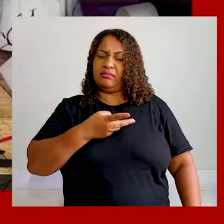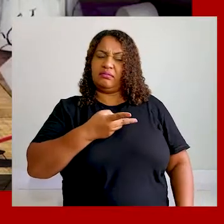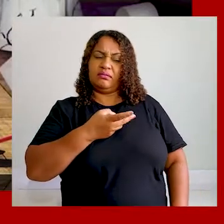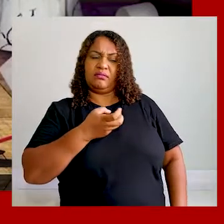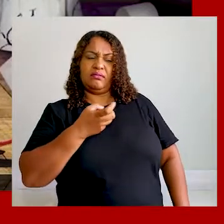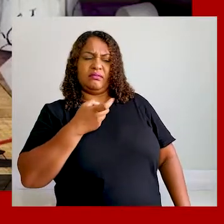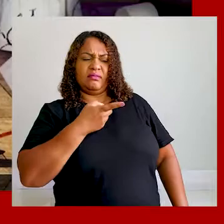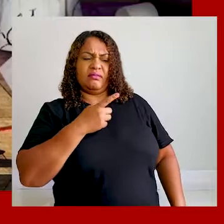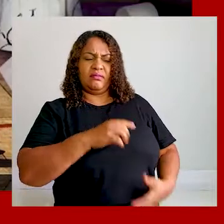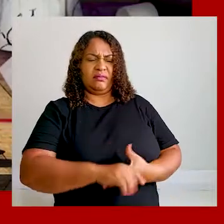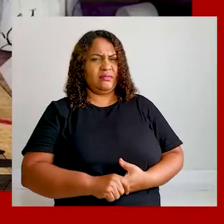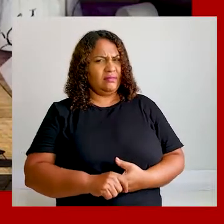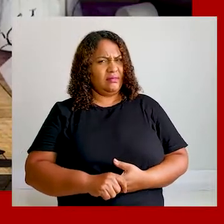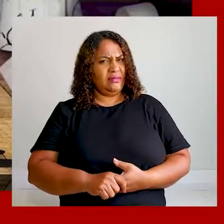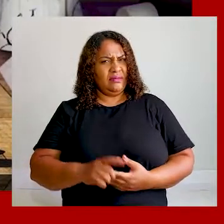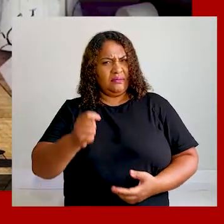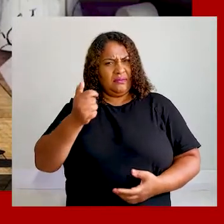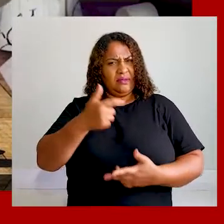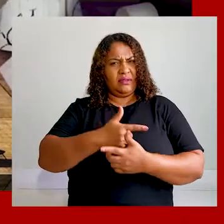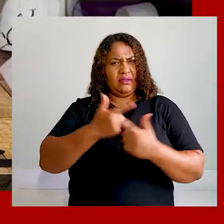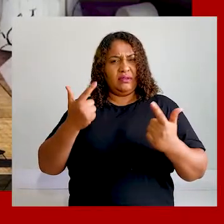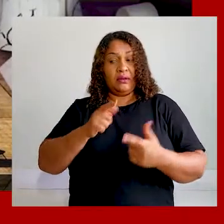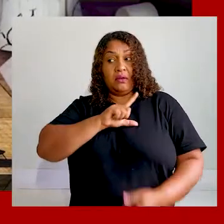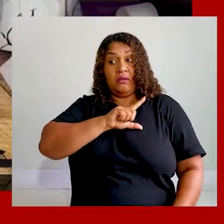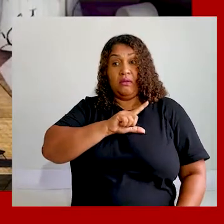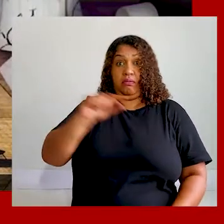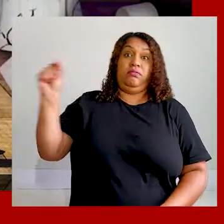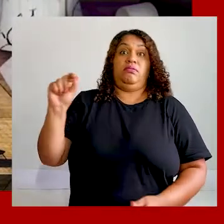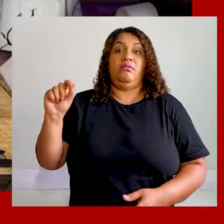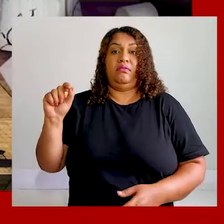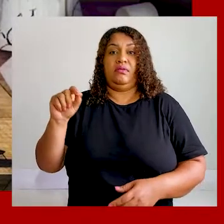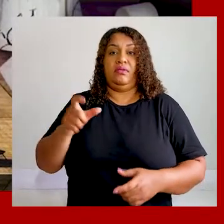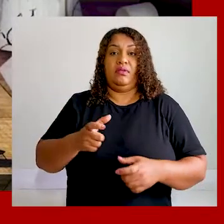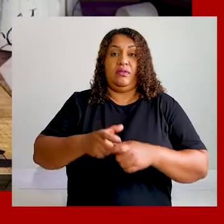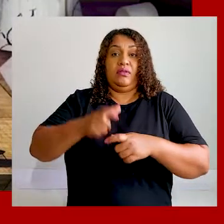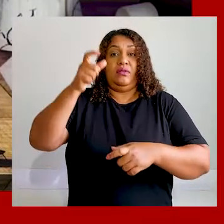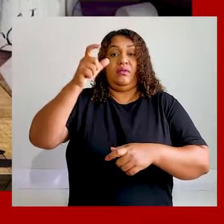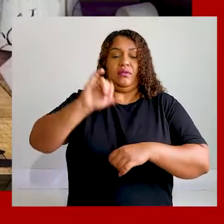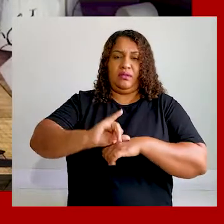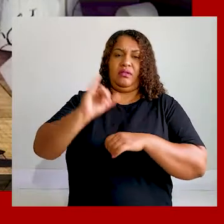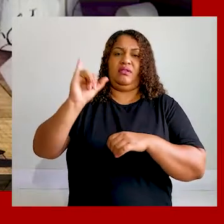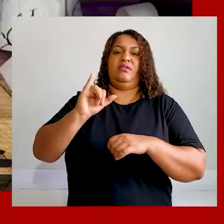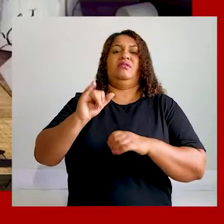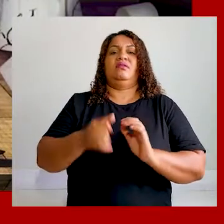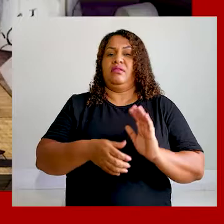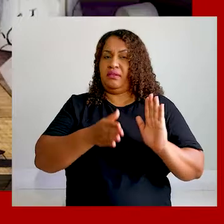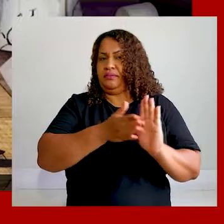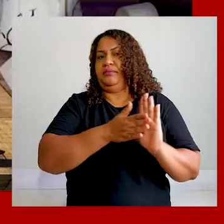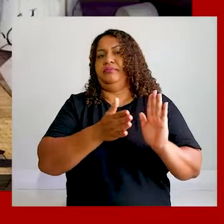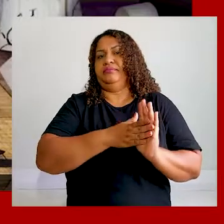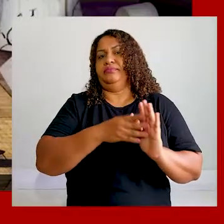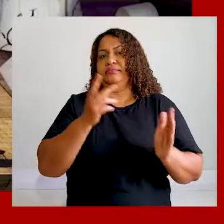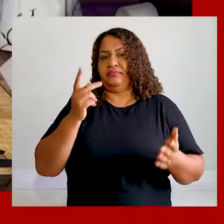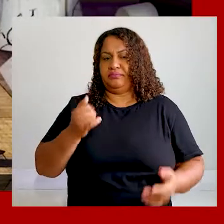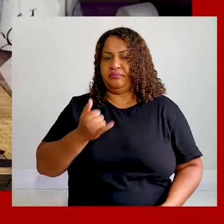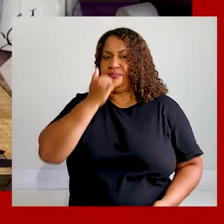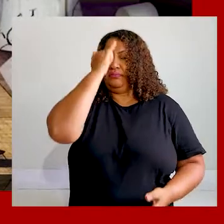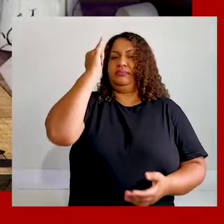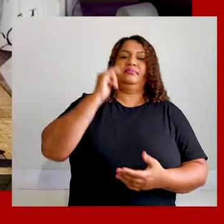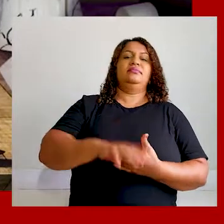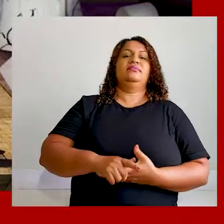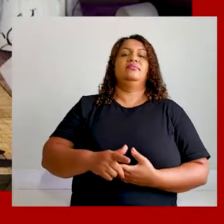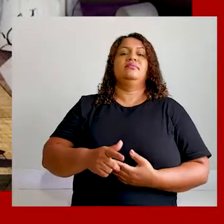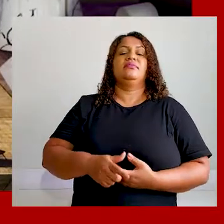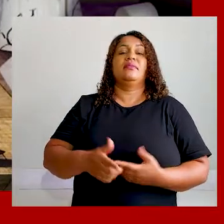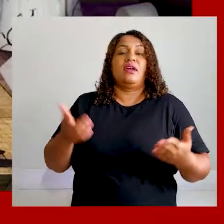Douradinho percebeu sua pouca sorte e escapou com a latinha daquele plano. Tomou mais